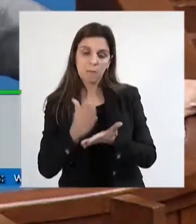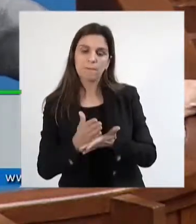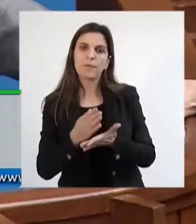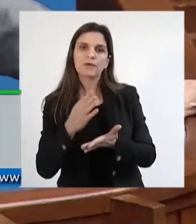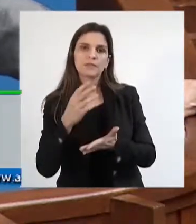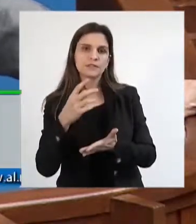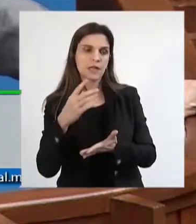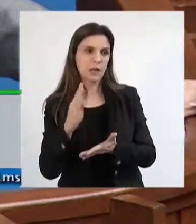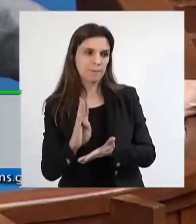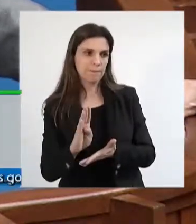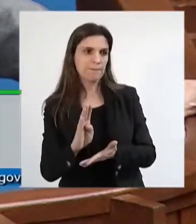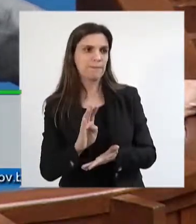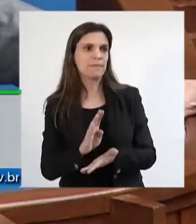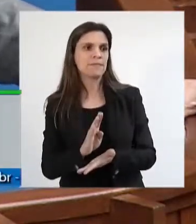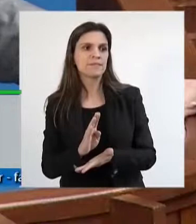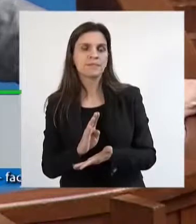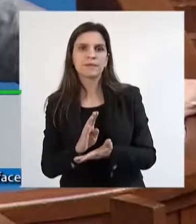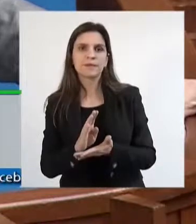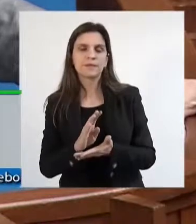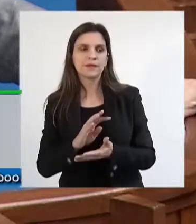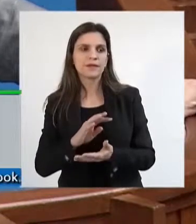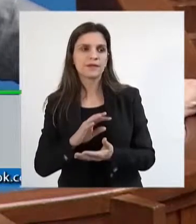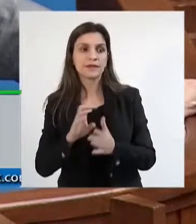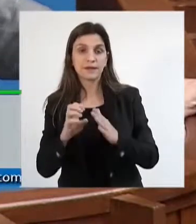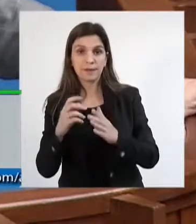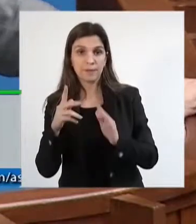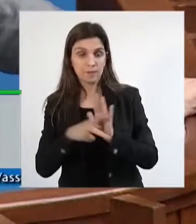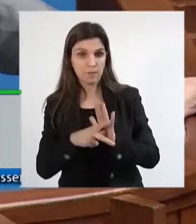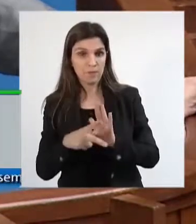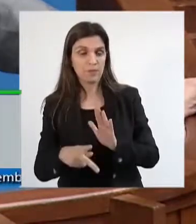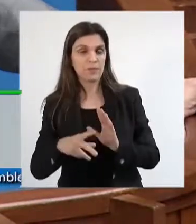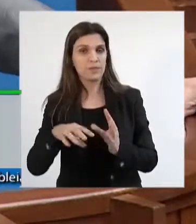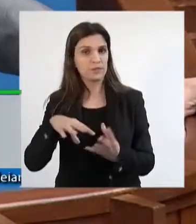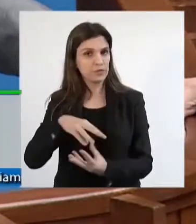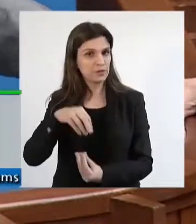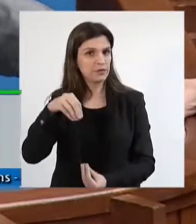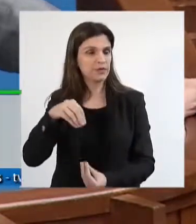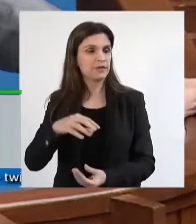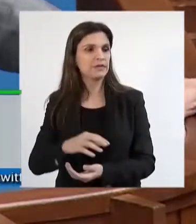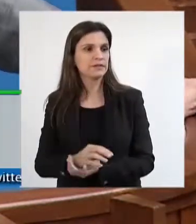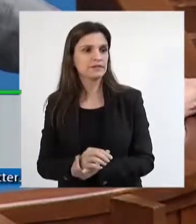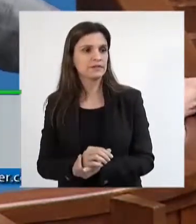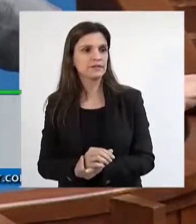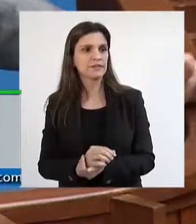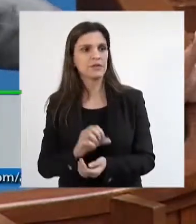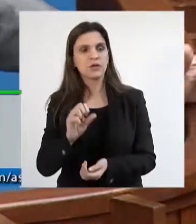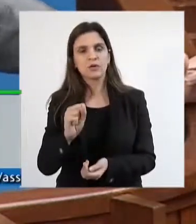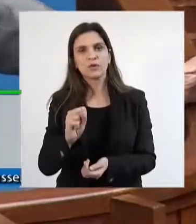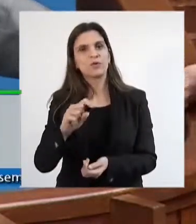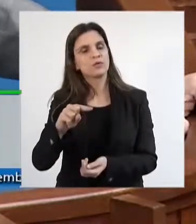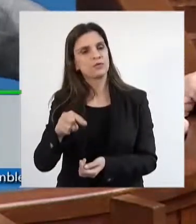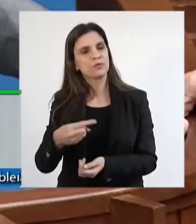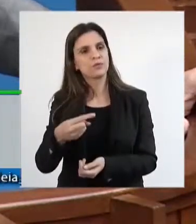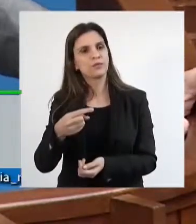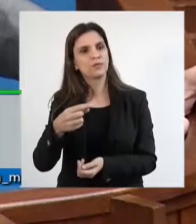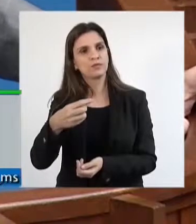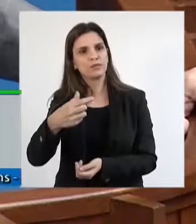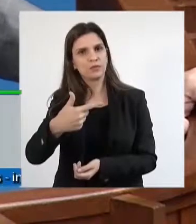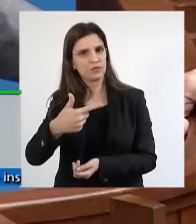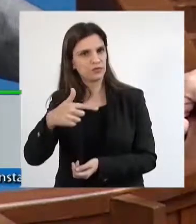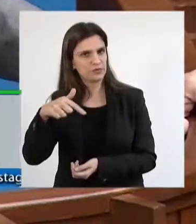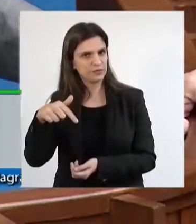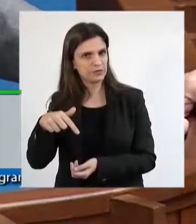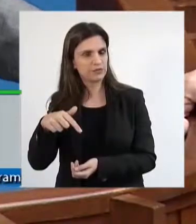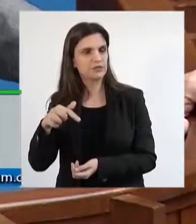que é aquela referente à Energisa, o IGPM foi 8,27 e a